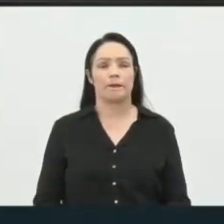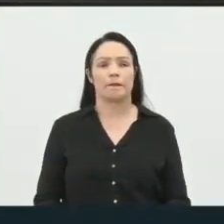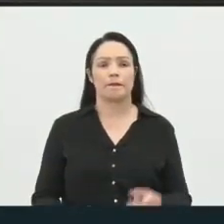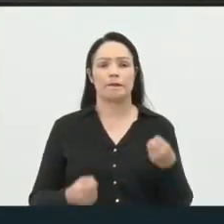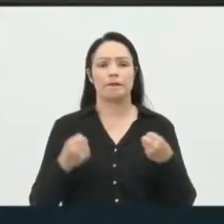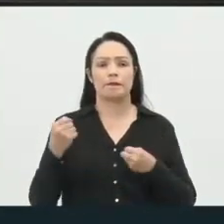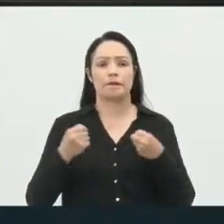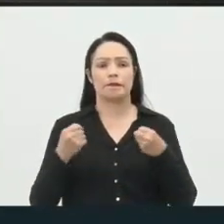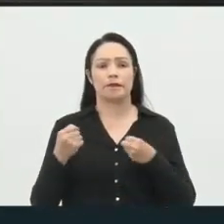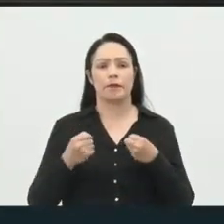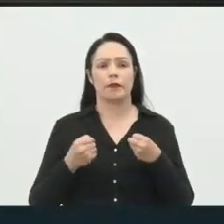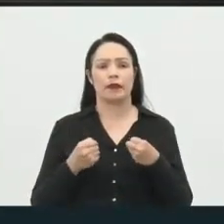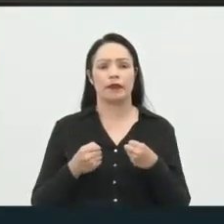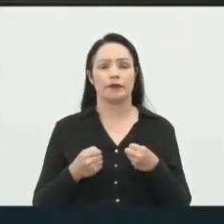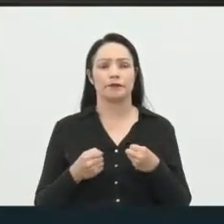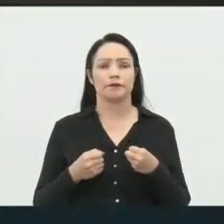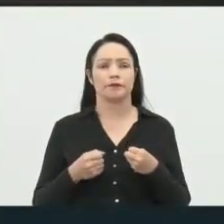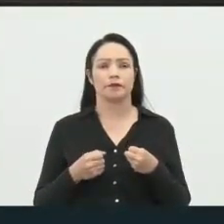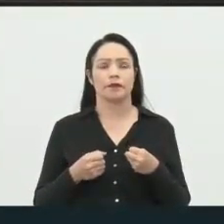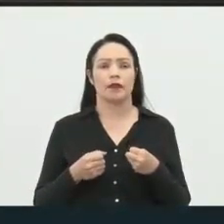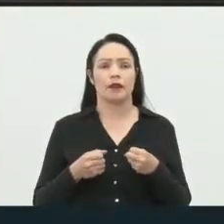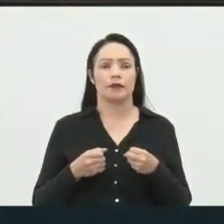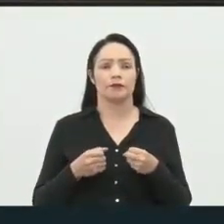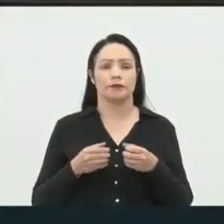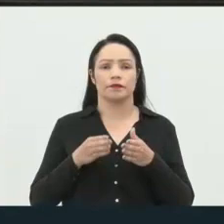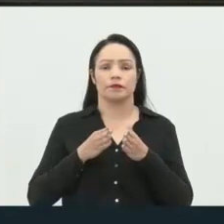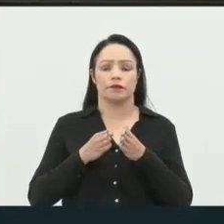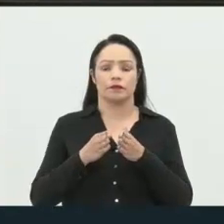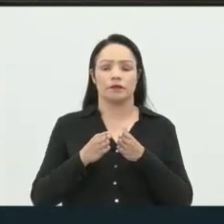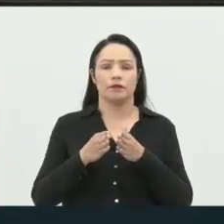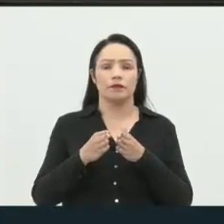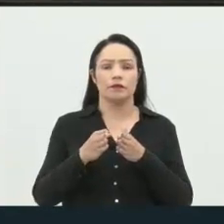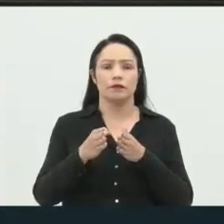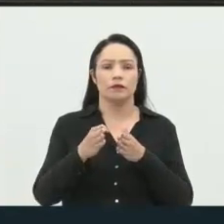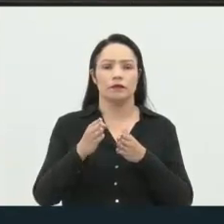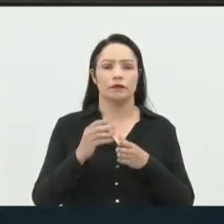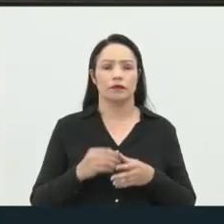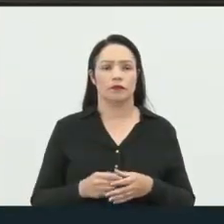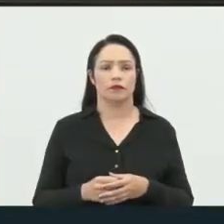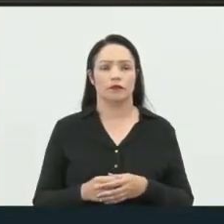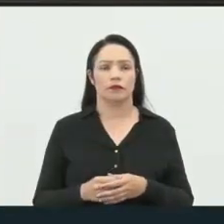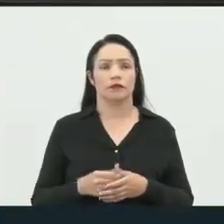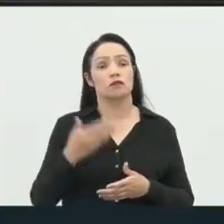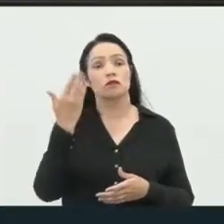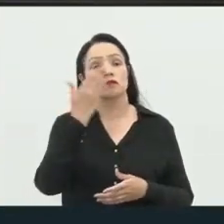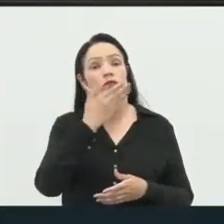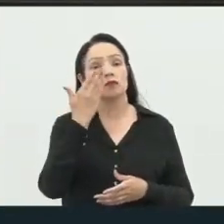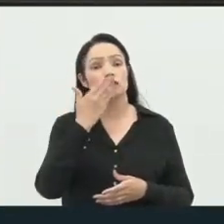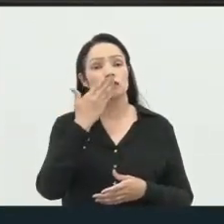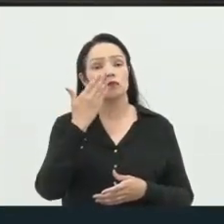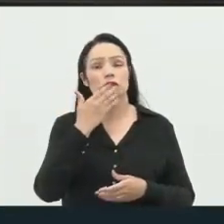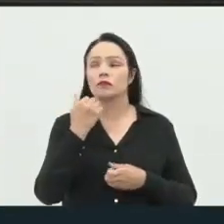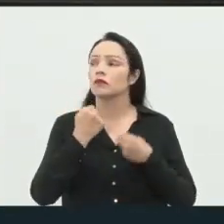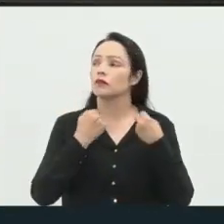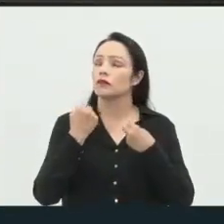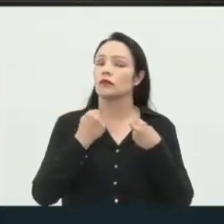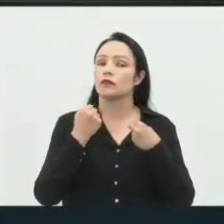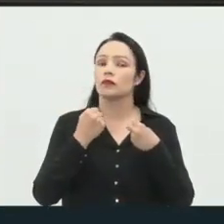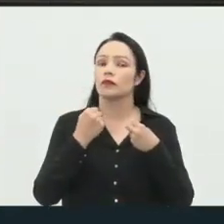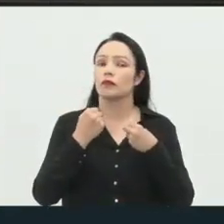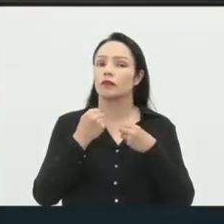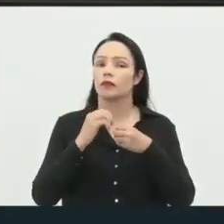passa o carro que está vindo na Minas Gerais não vê aquele carro que está por trás